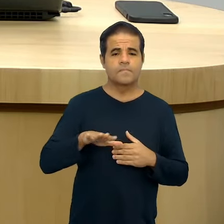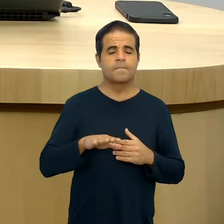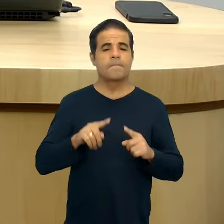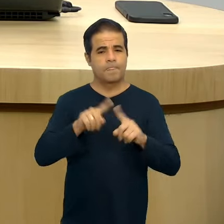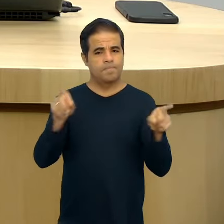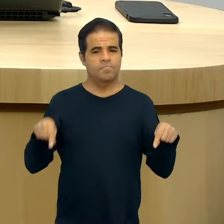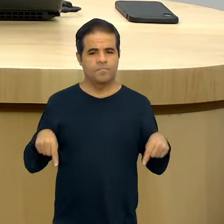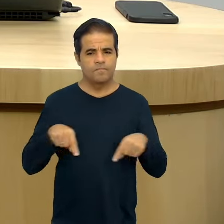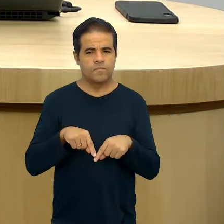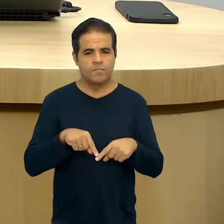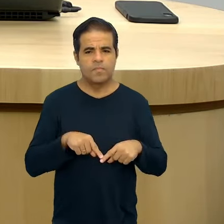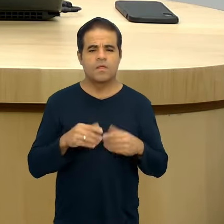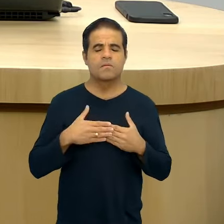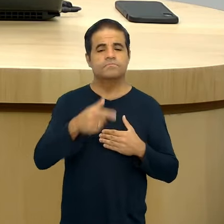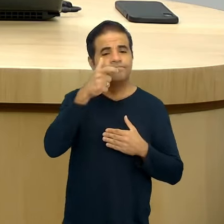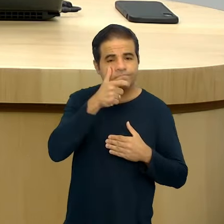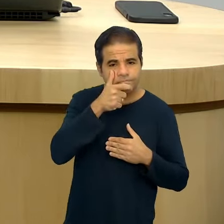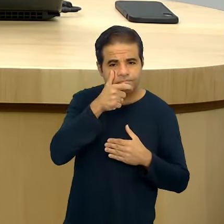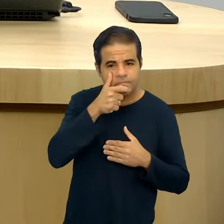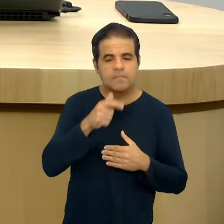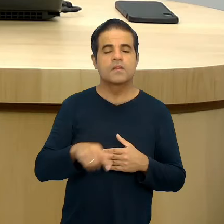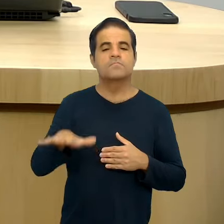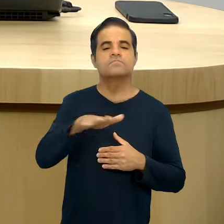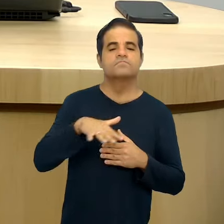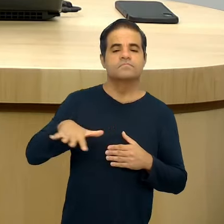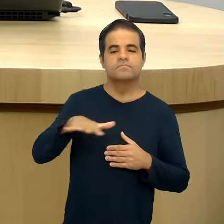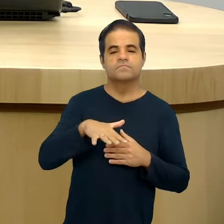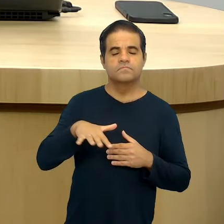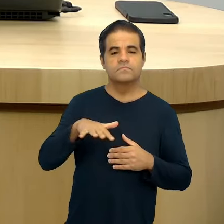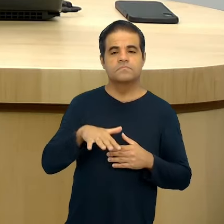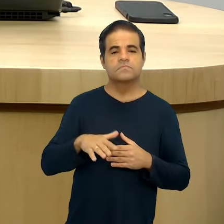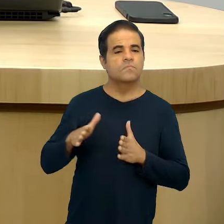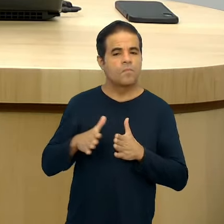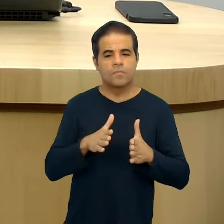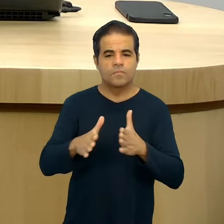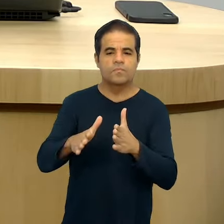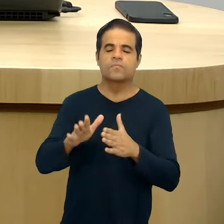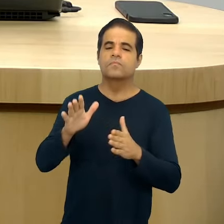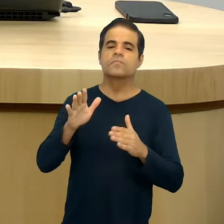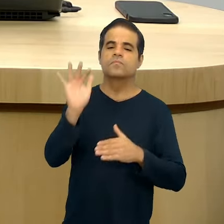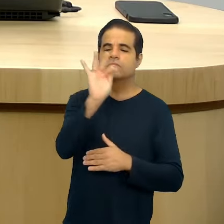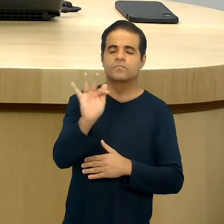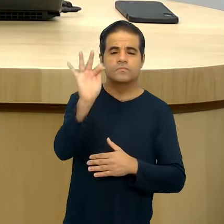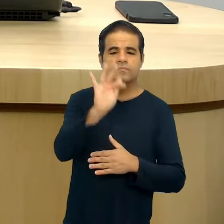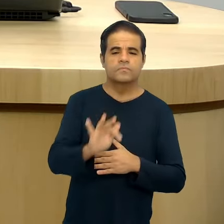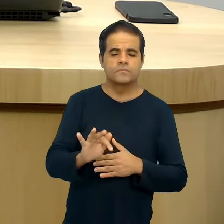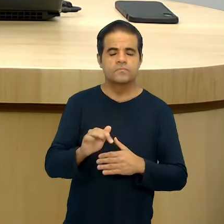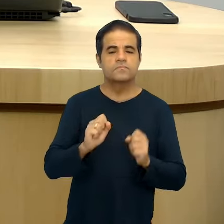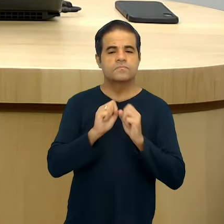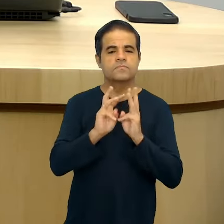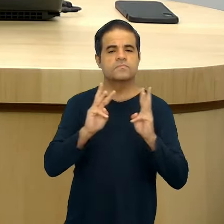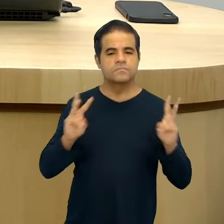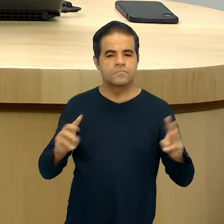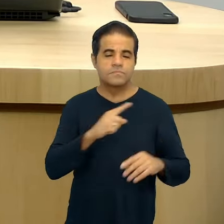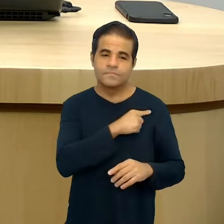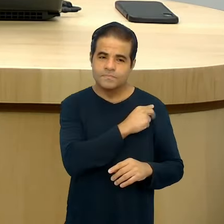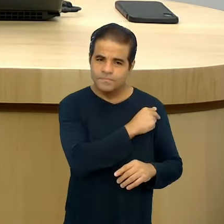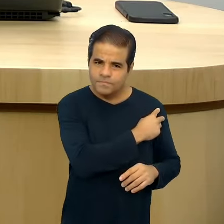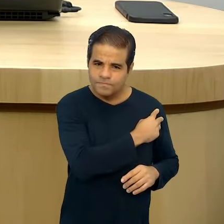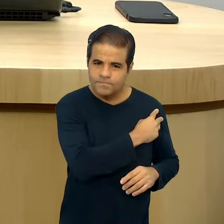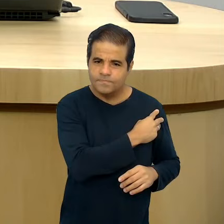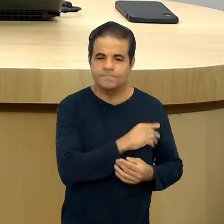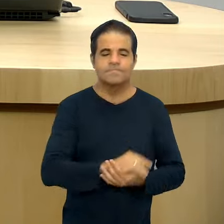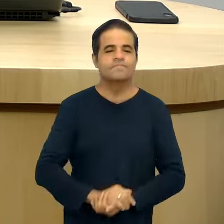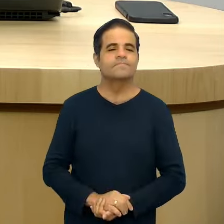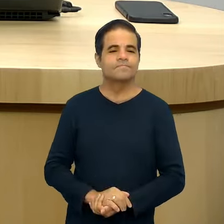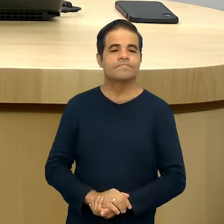desdobramento, deem uma olhadinha aí no campo percurso formativo do site do Novo Ensino Médio. Muito bem, um